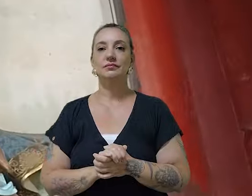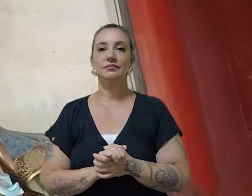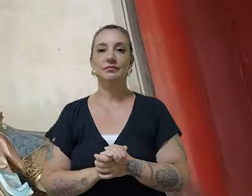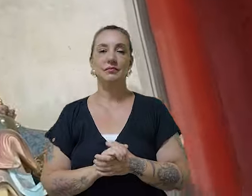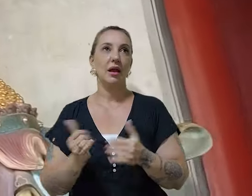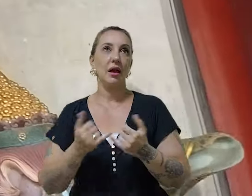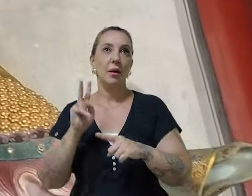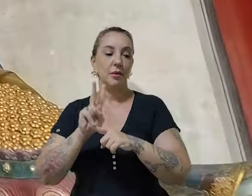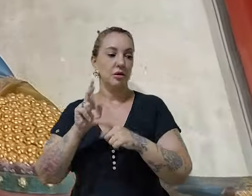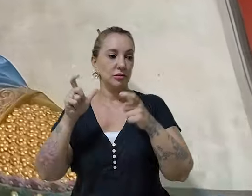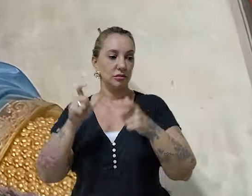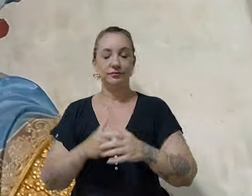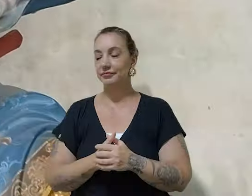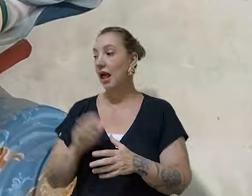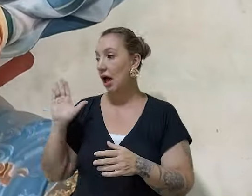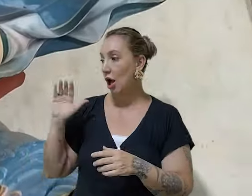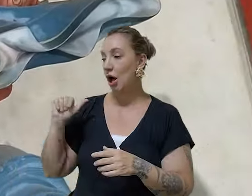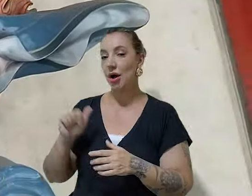de proteger. Hello?